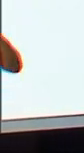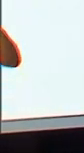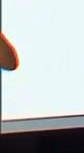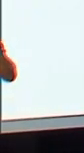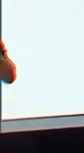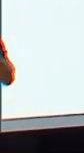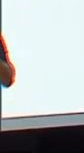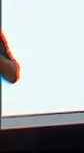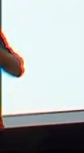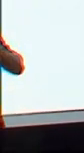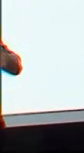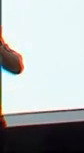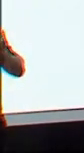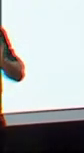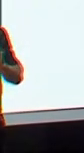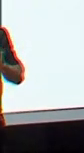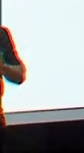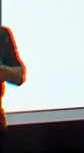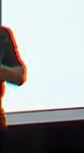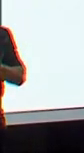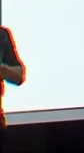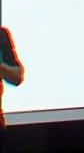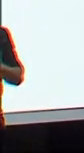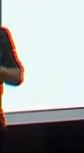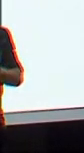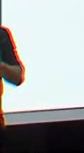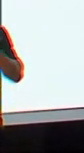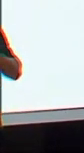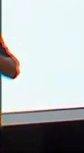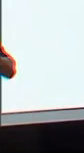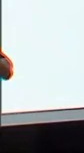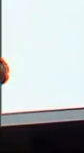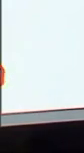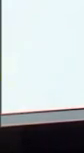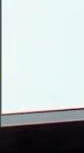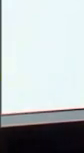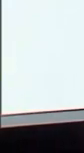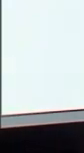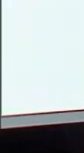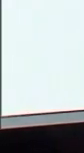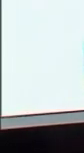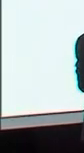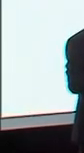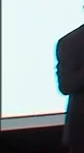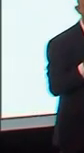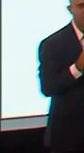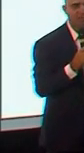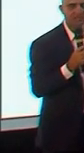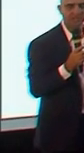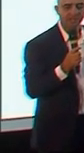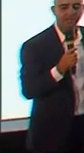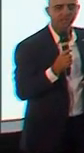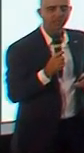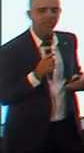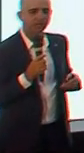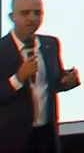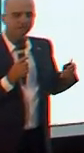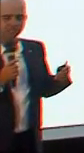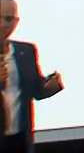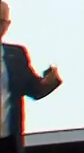foto do seu RG. Então, quando você tira uma foto sua, e depois você tira a foto frente e verso do RG,